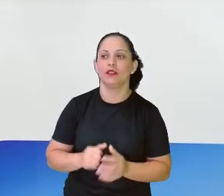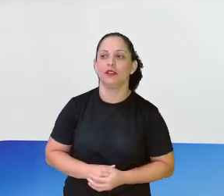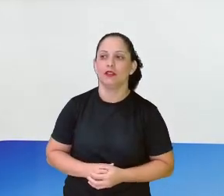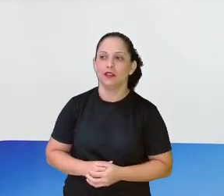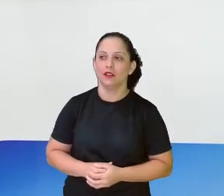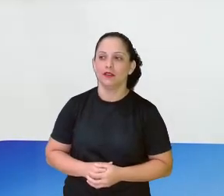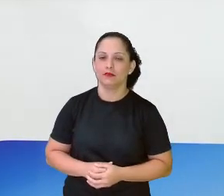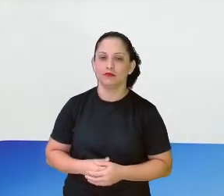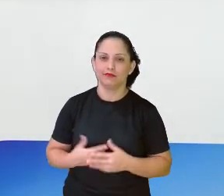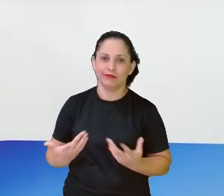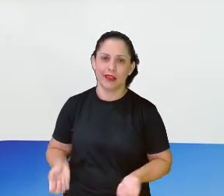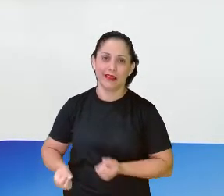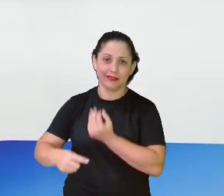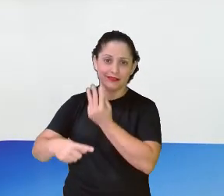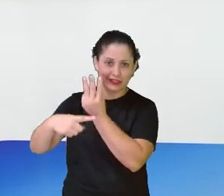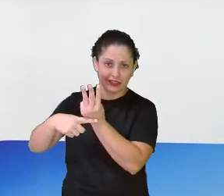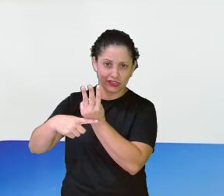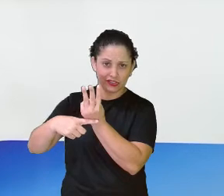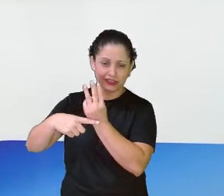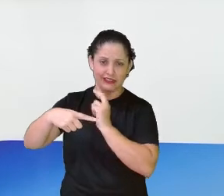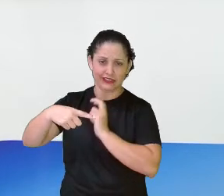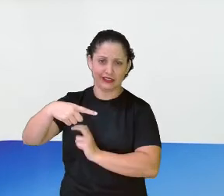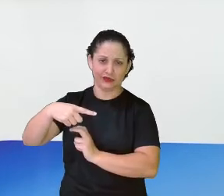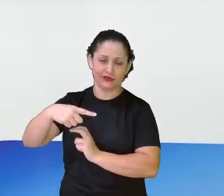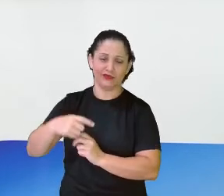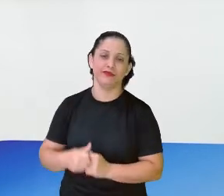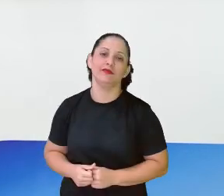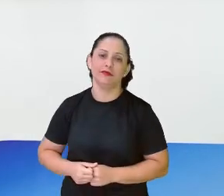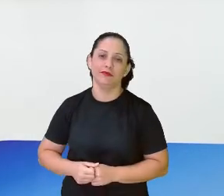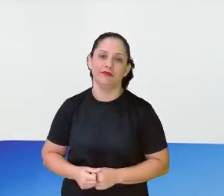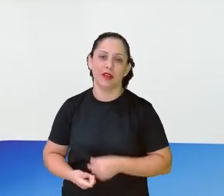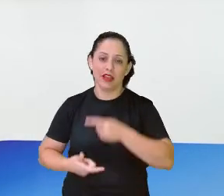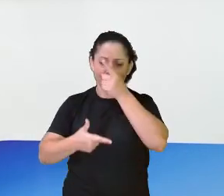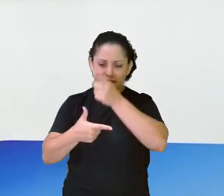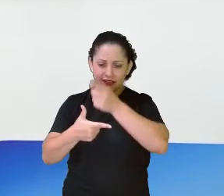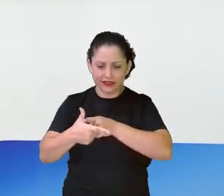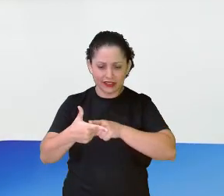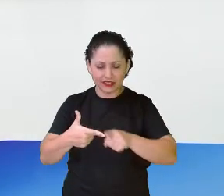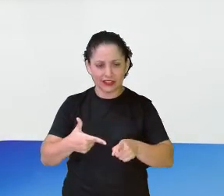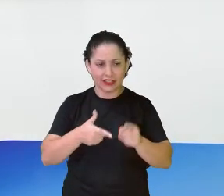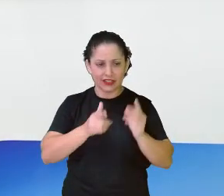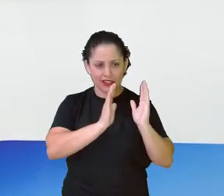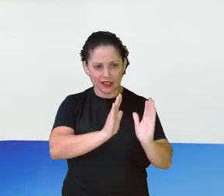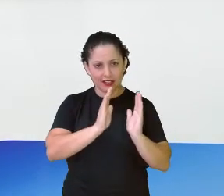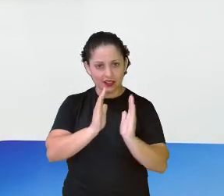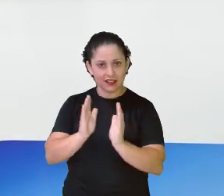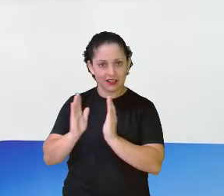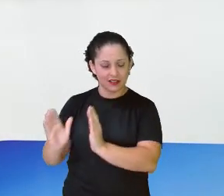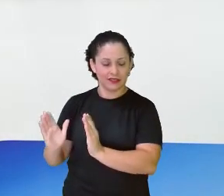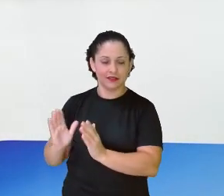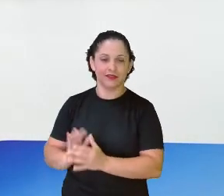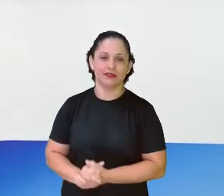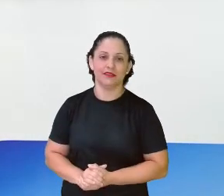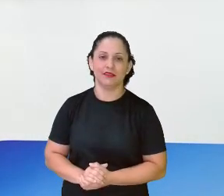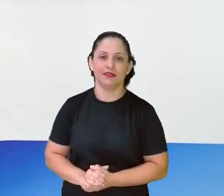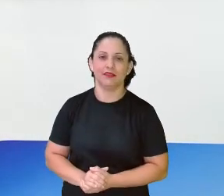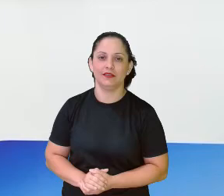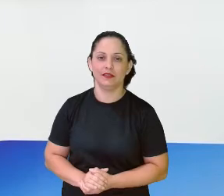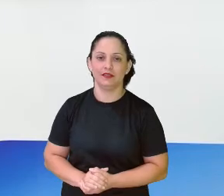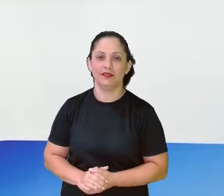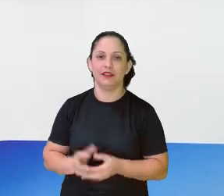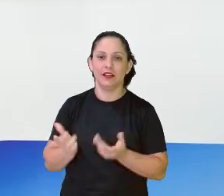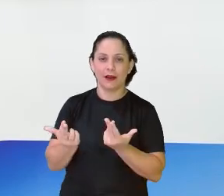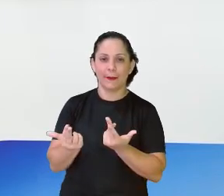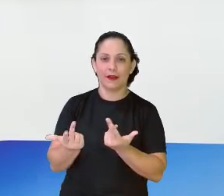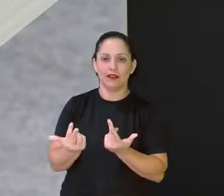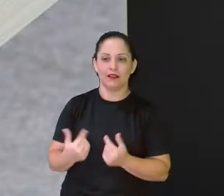é 3/5. A divisão não foi a mesma? É como se eu desse um